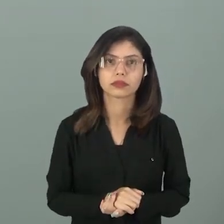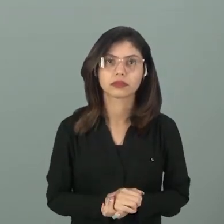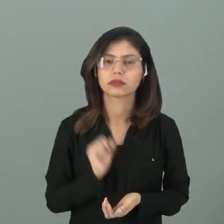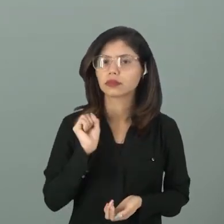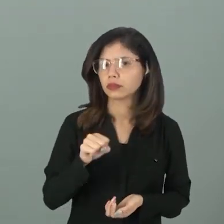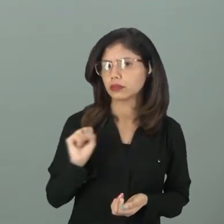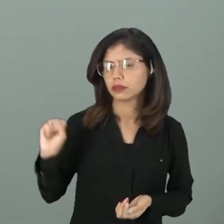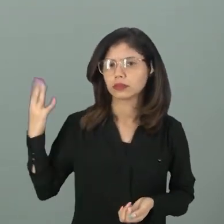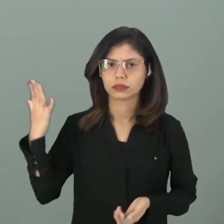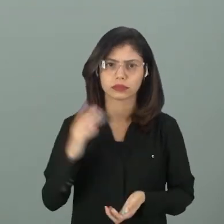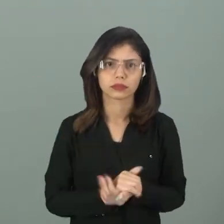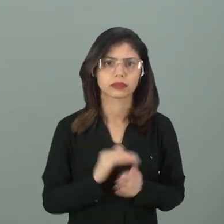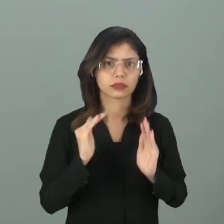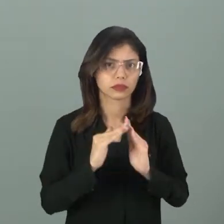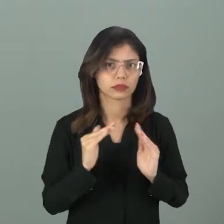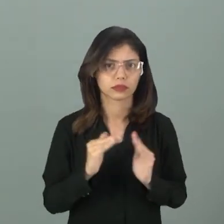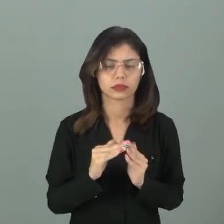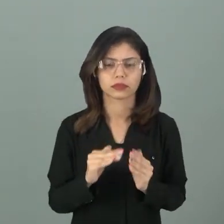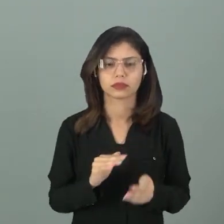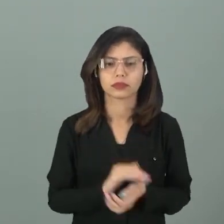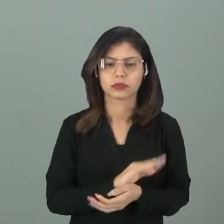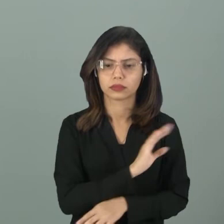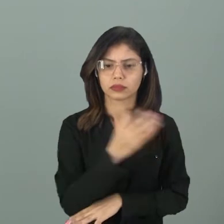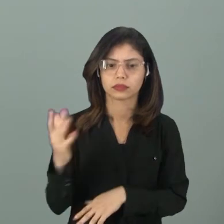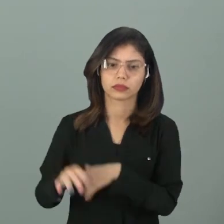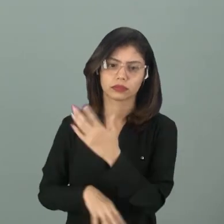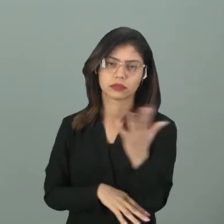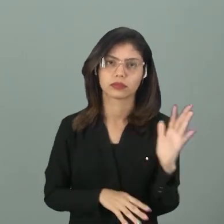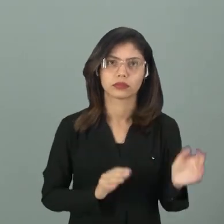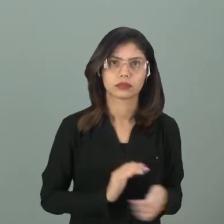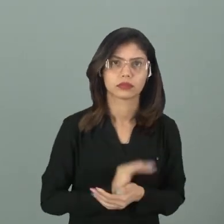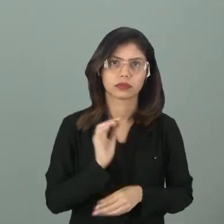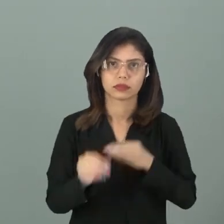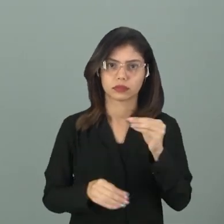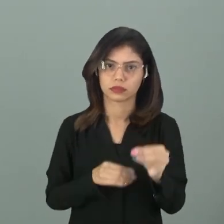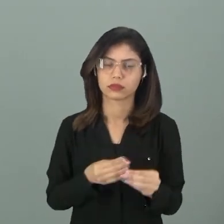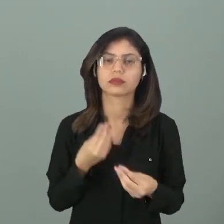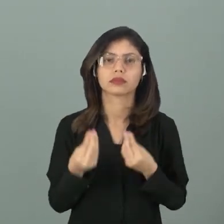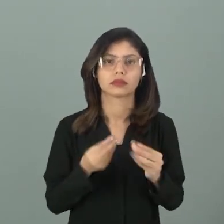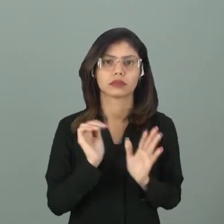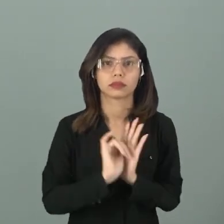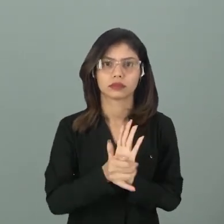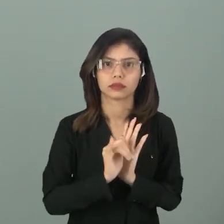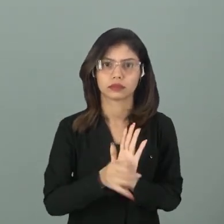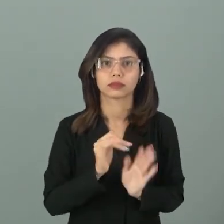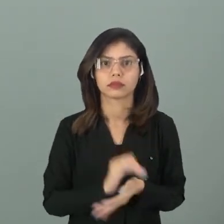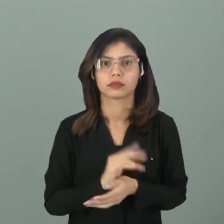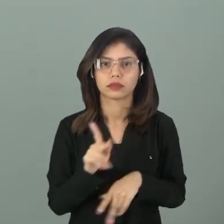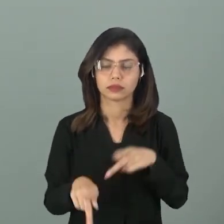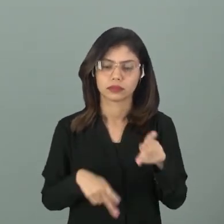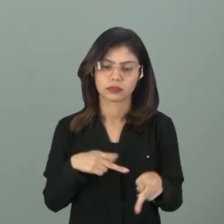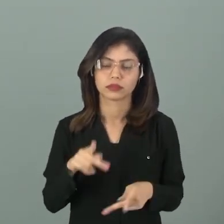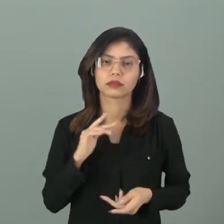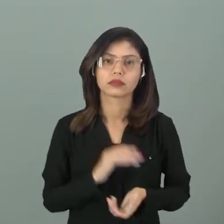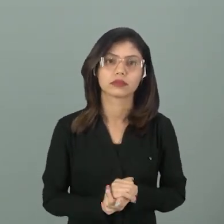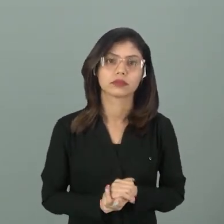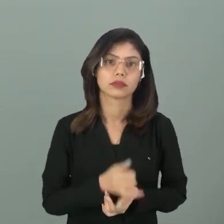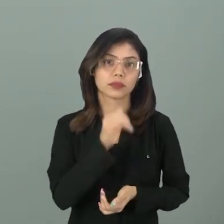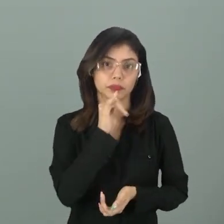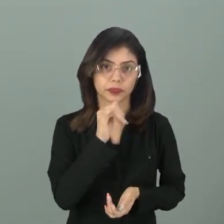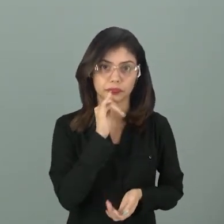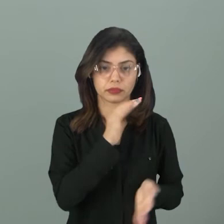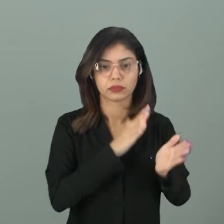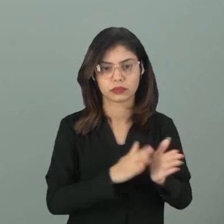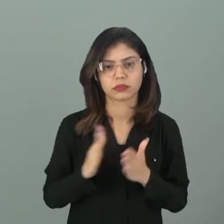acontece numa casa, no castelo, na floresta, mas num conto popular isso não fica claro. A gente vai ver alguns exemplos durante as